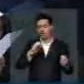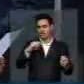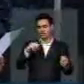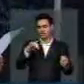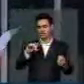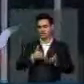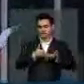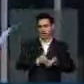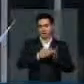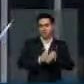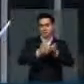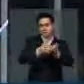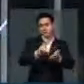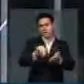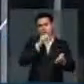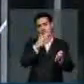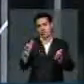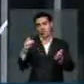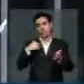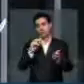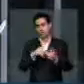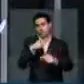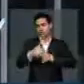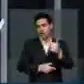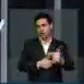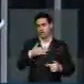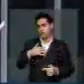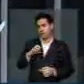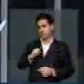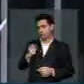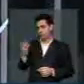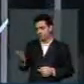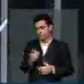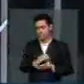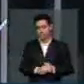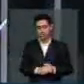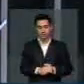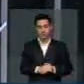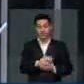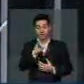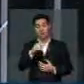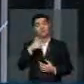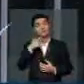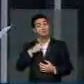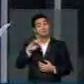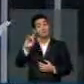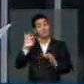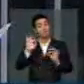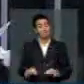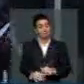mar vou trabalhar meu bem querer se Deus quiser